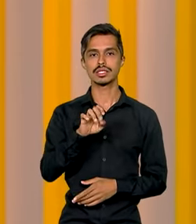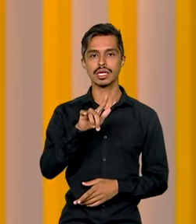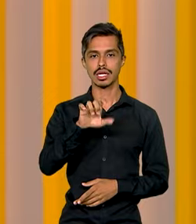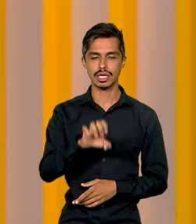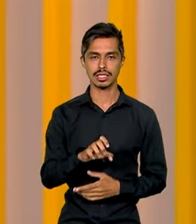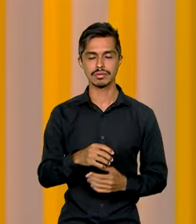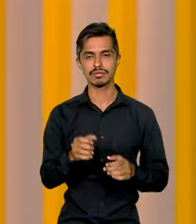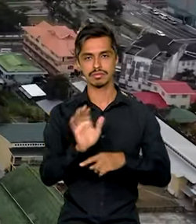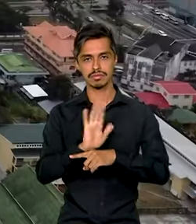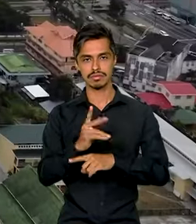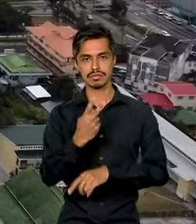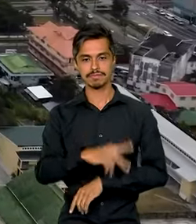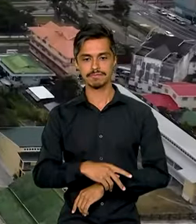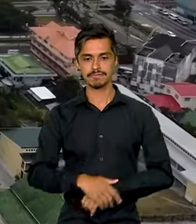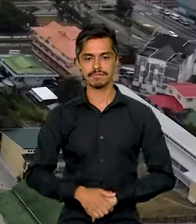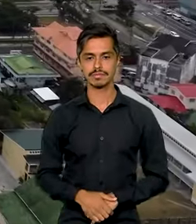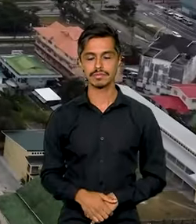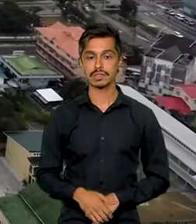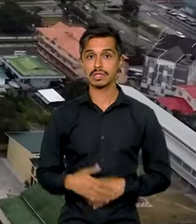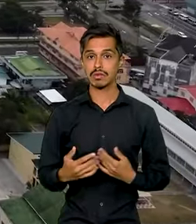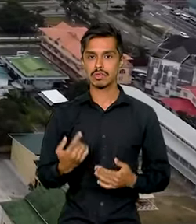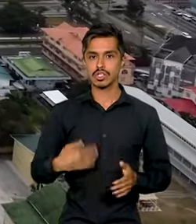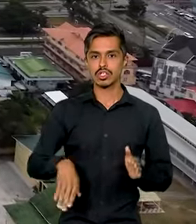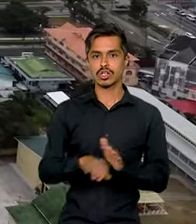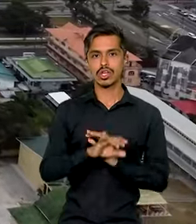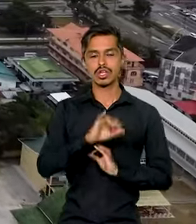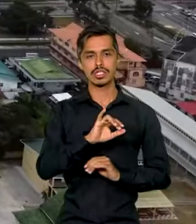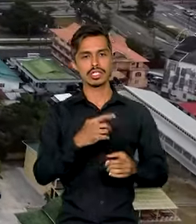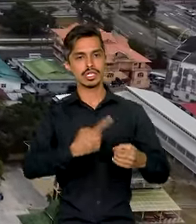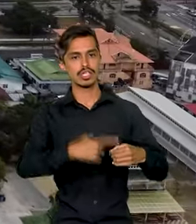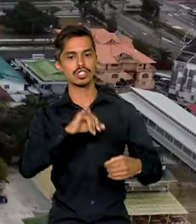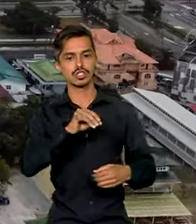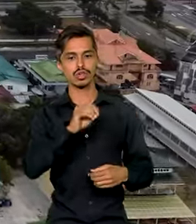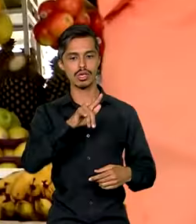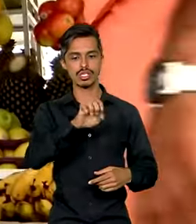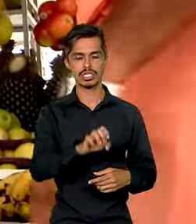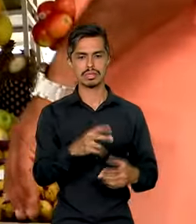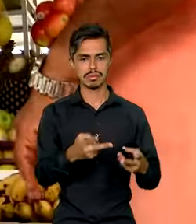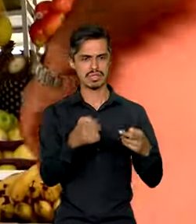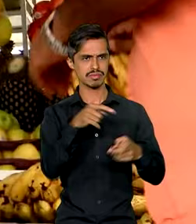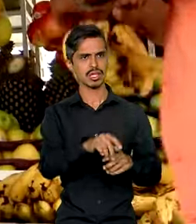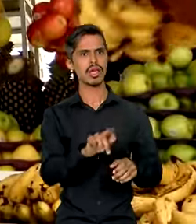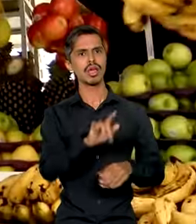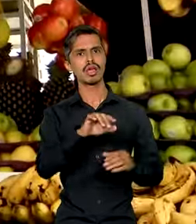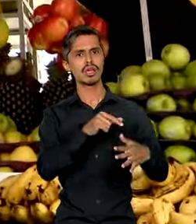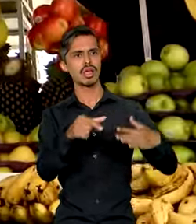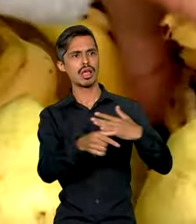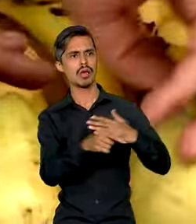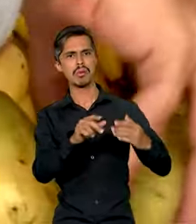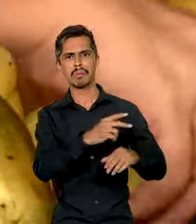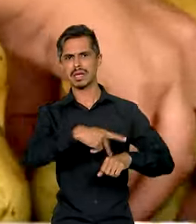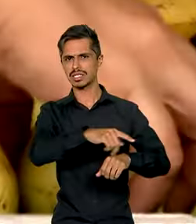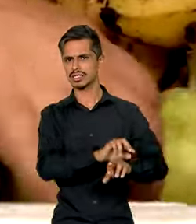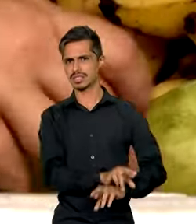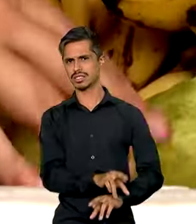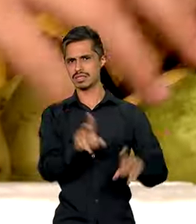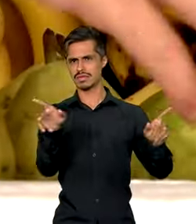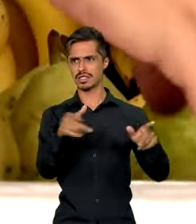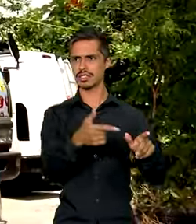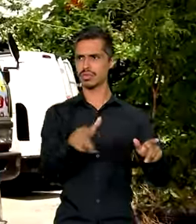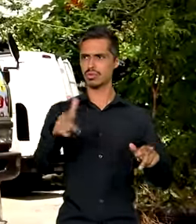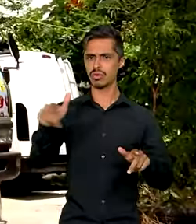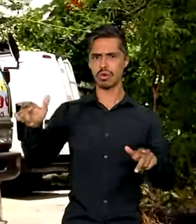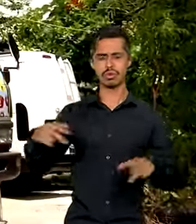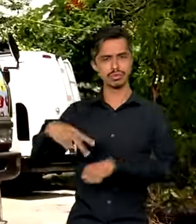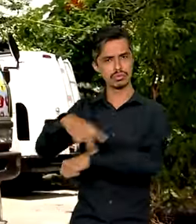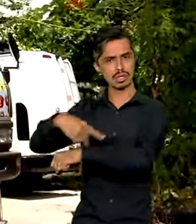Bittencourt. Basta chegar em Georgetown para perceber que a Guiana é um país sul-americano meio diferente dos